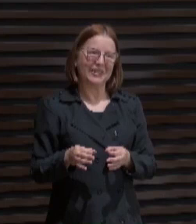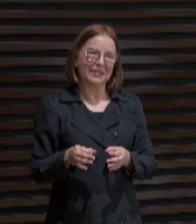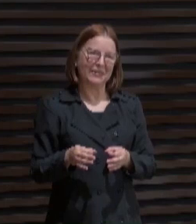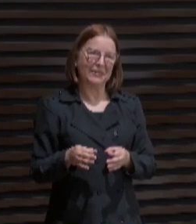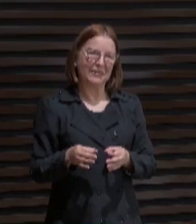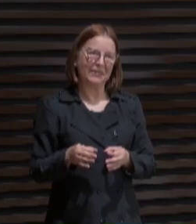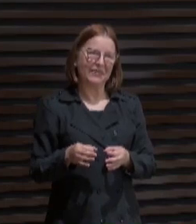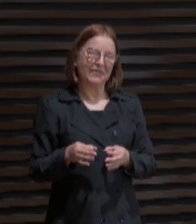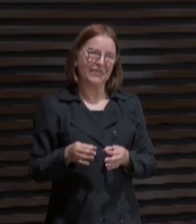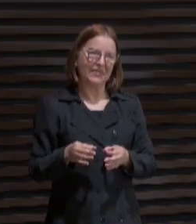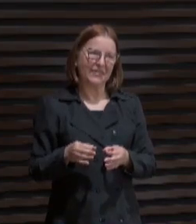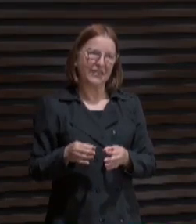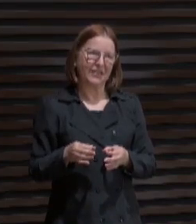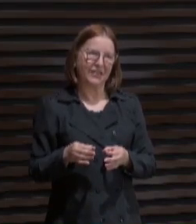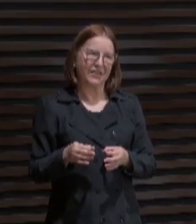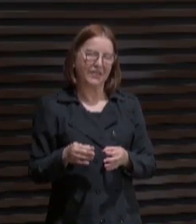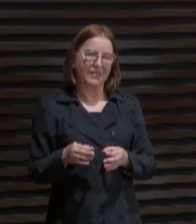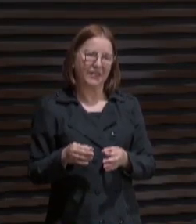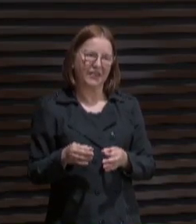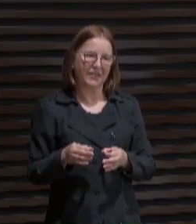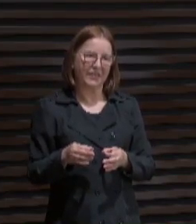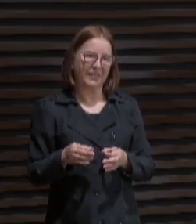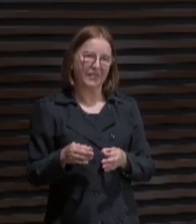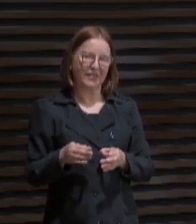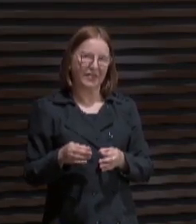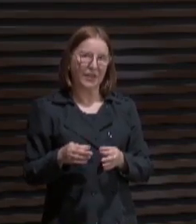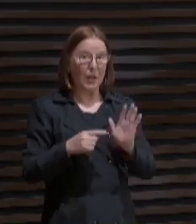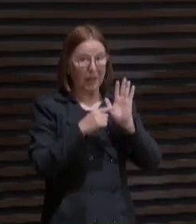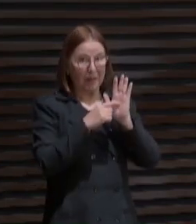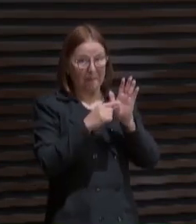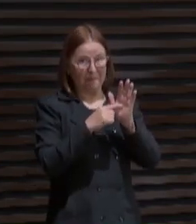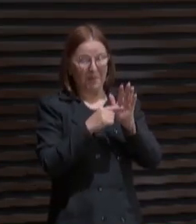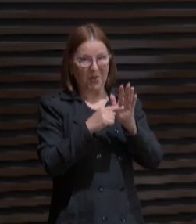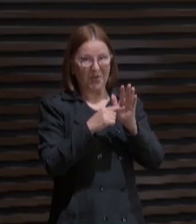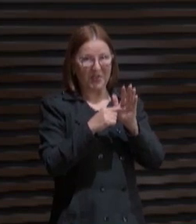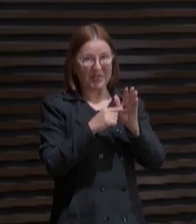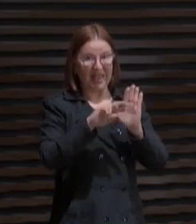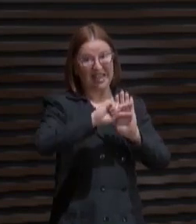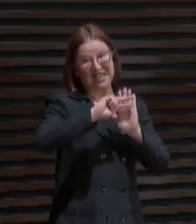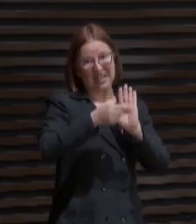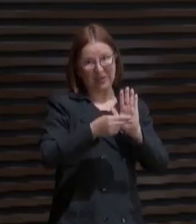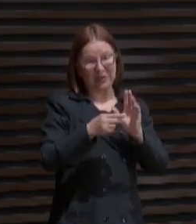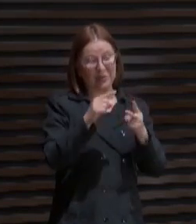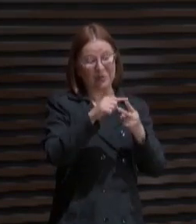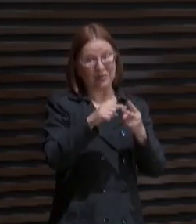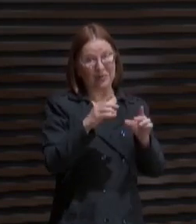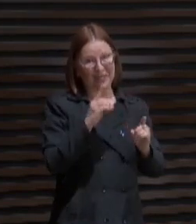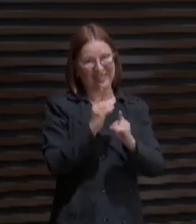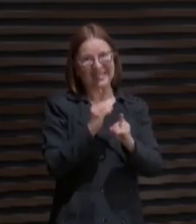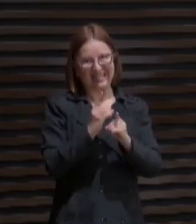forma que vivenciaram as reações desses 2 discípulos lá nos